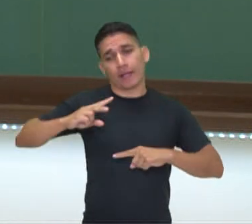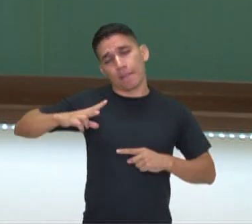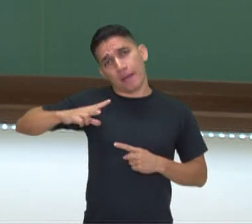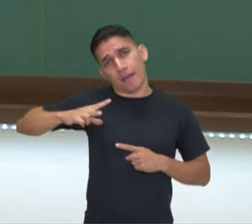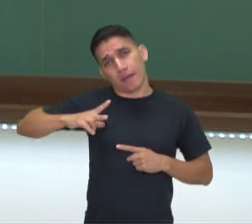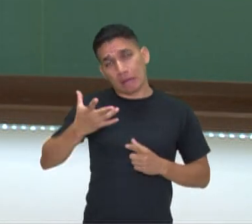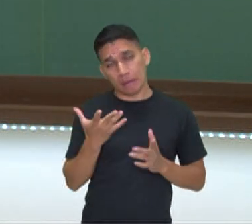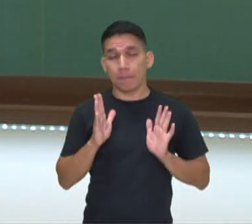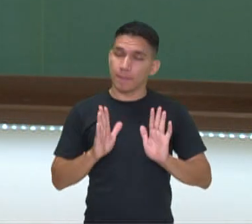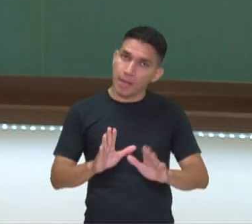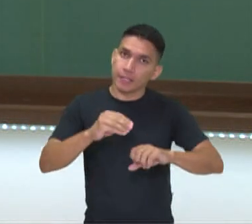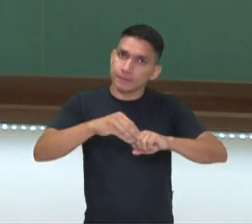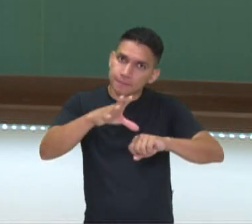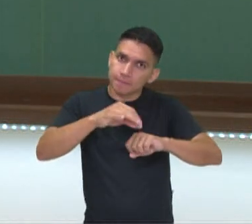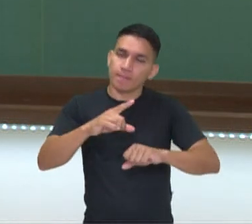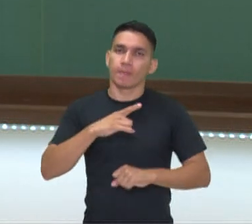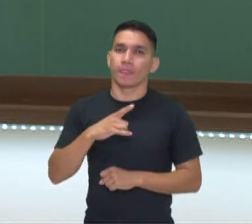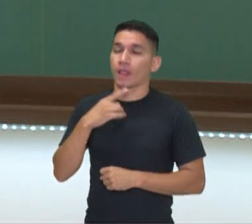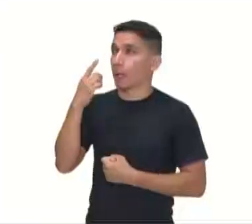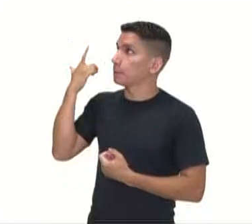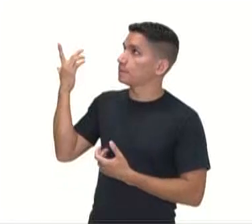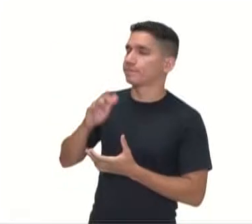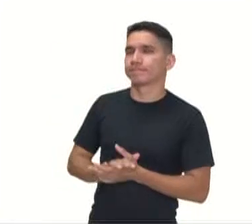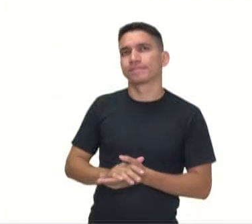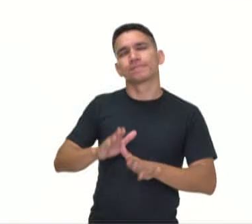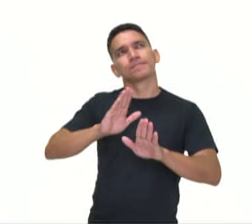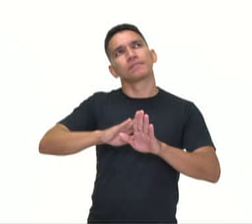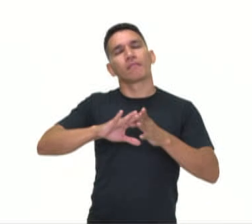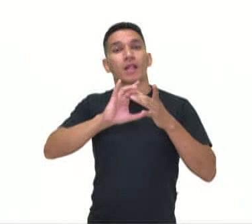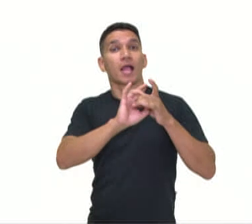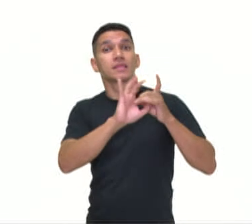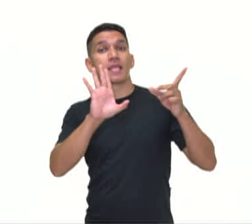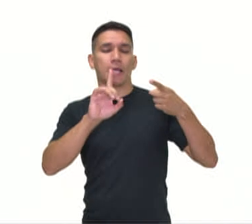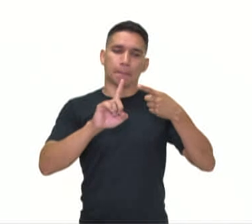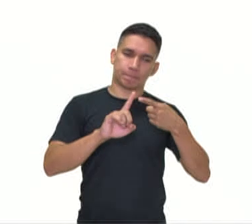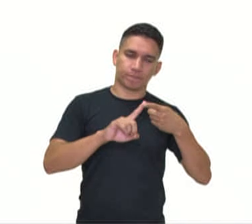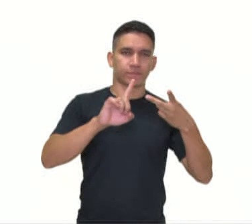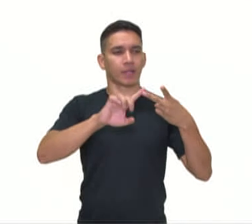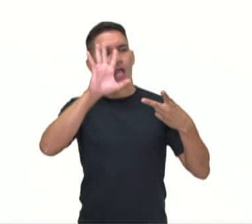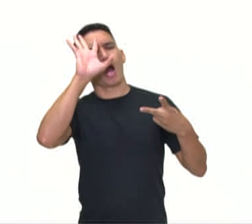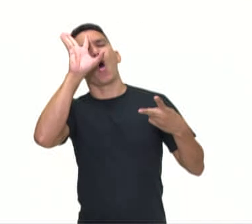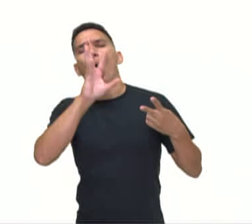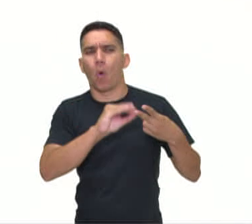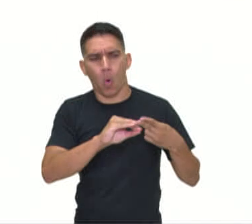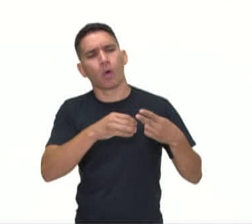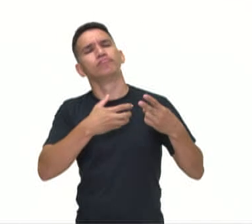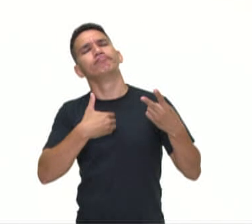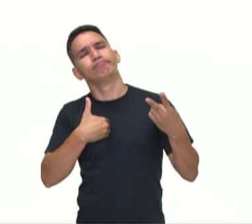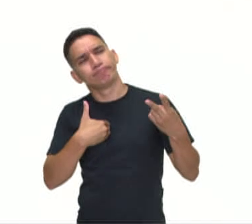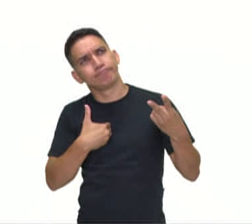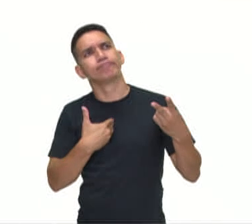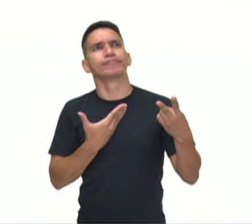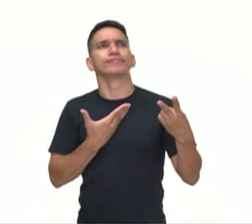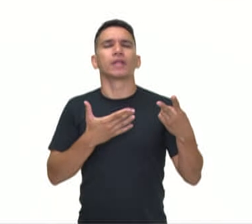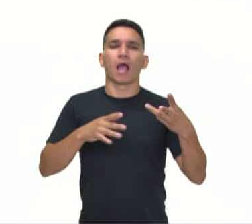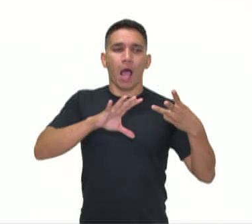pessoal, mas como sugestões nós temos a ideia de liberdade, de compreensão, amor ao